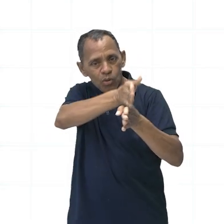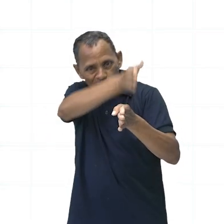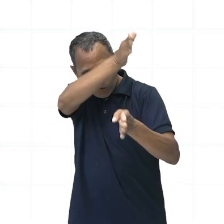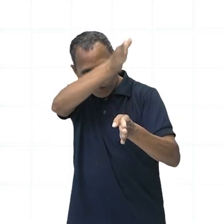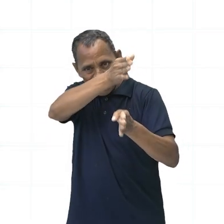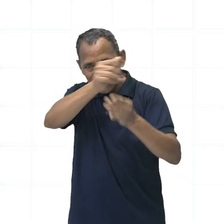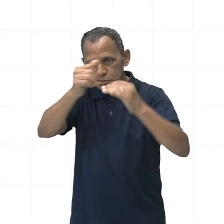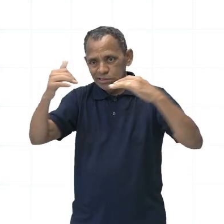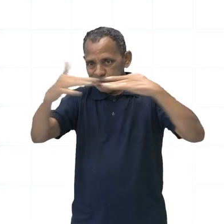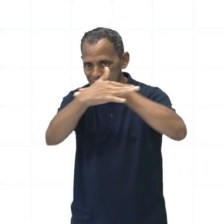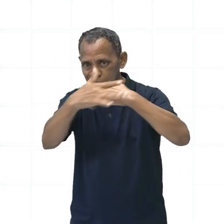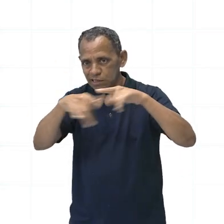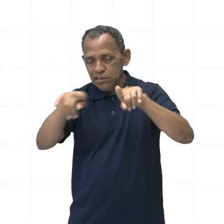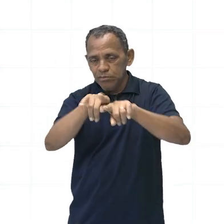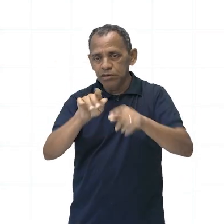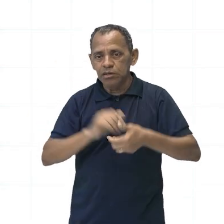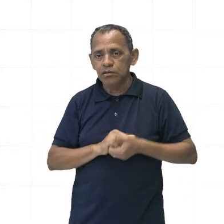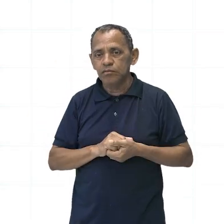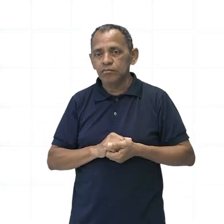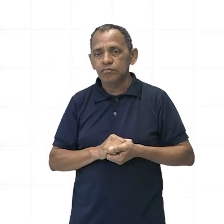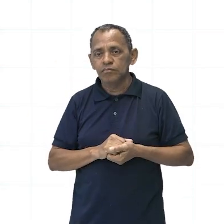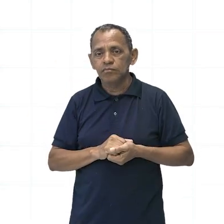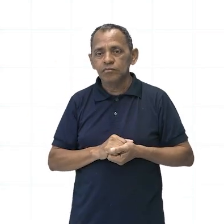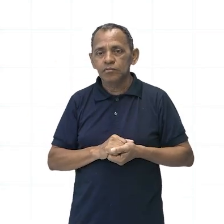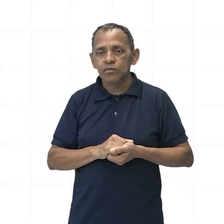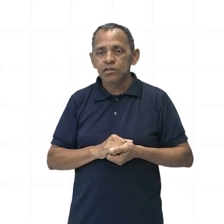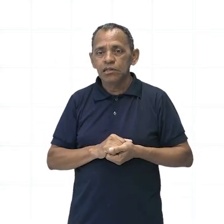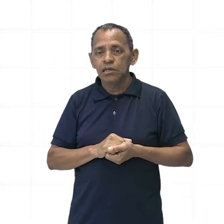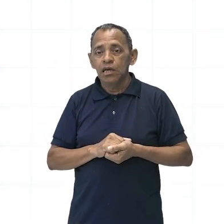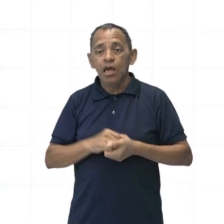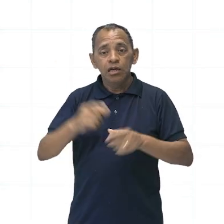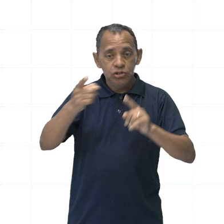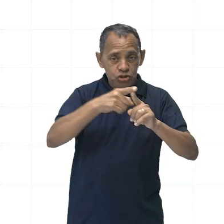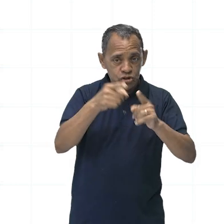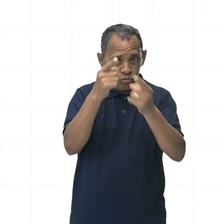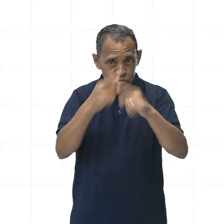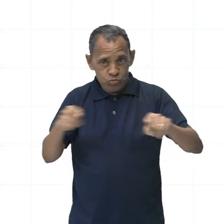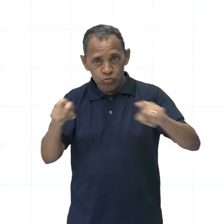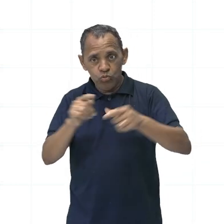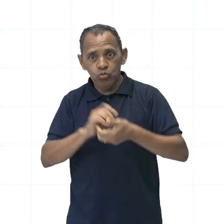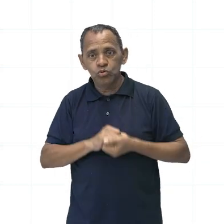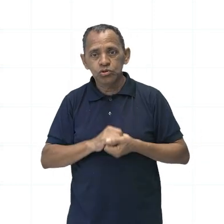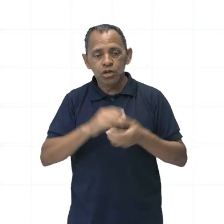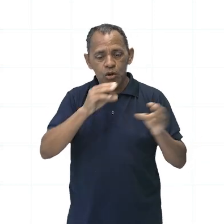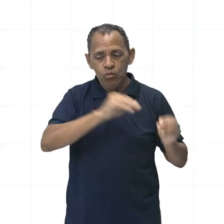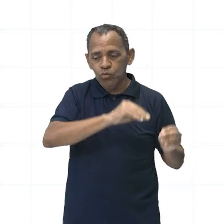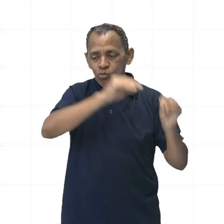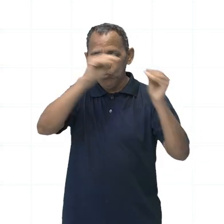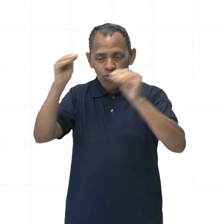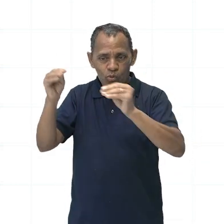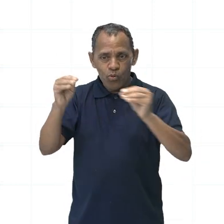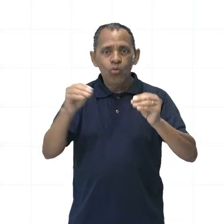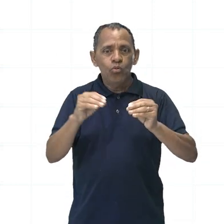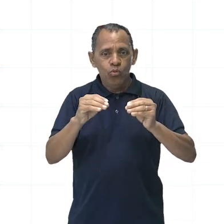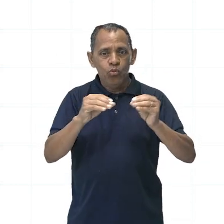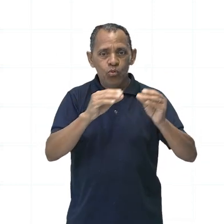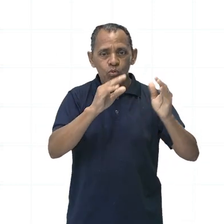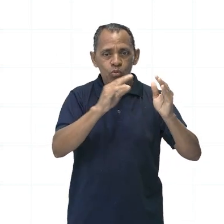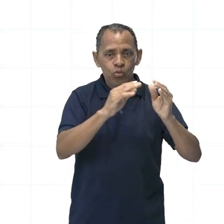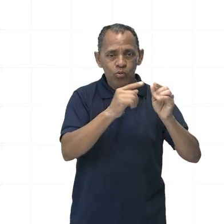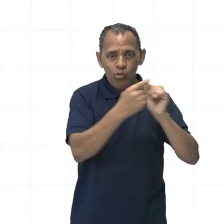grandes cidades. O rap saiu da periferia e tornou-se conhecido